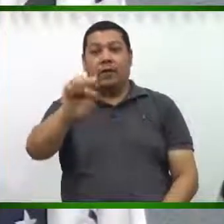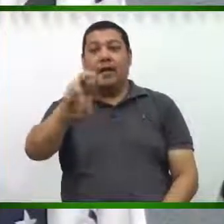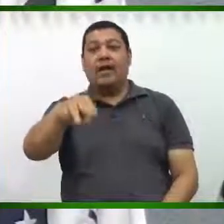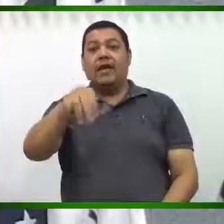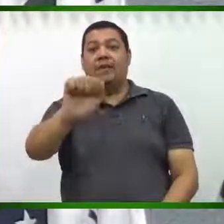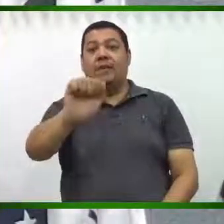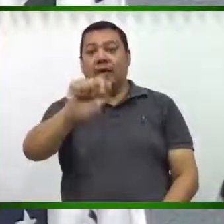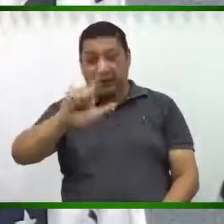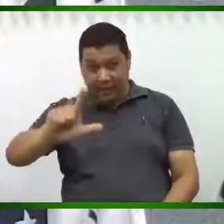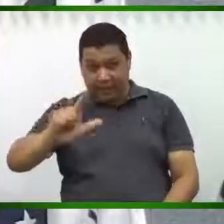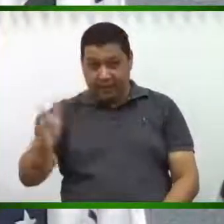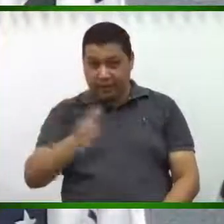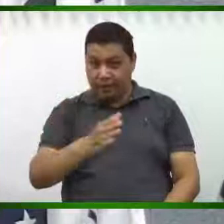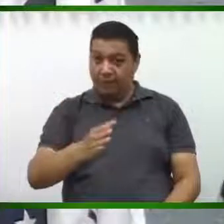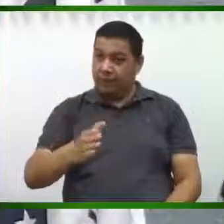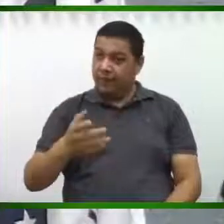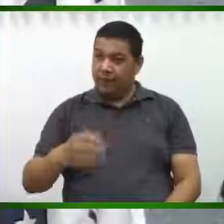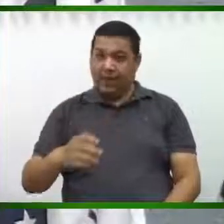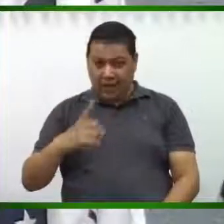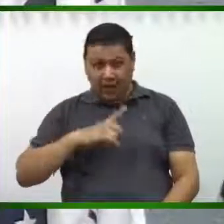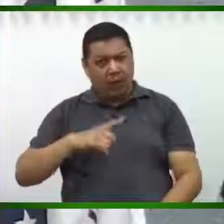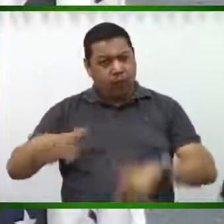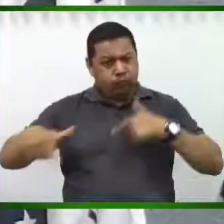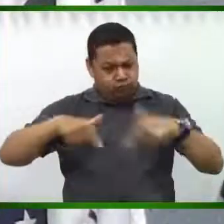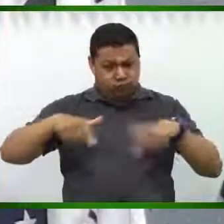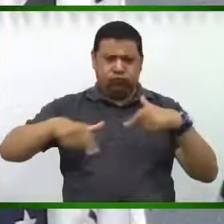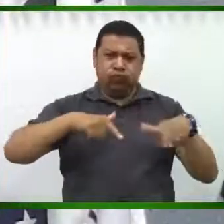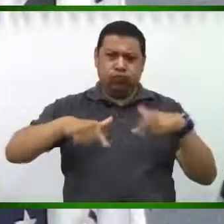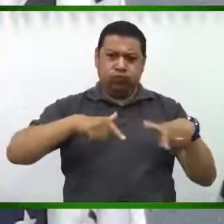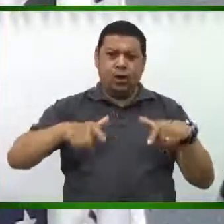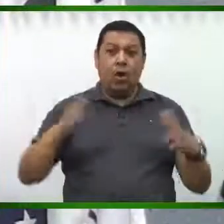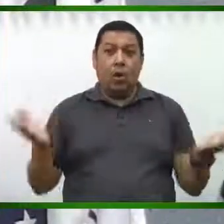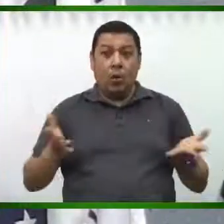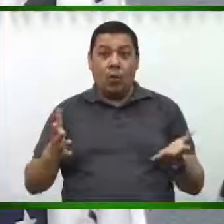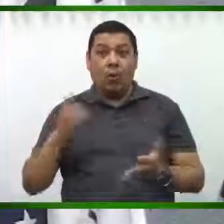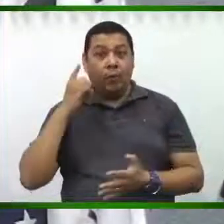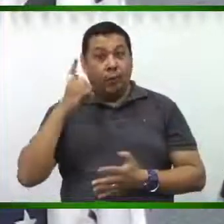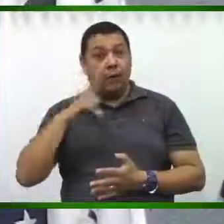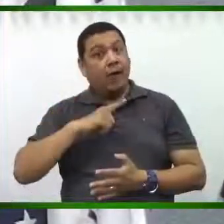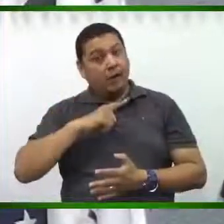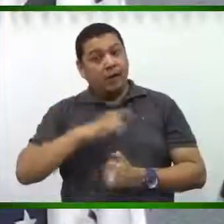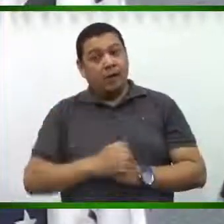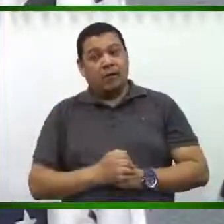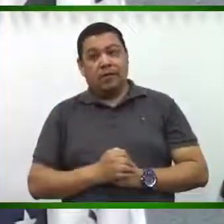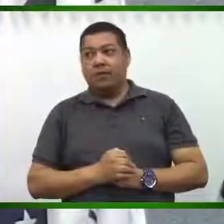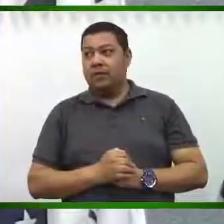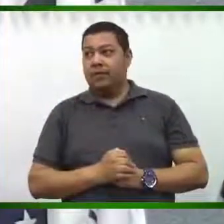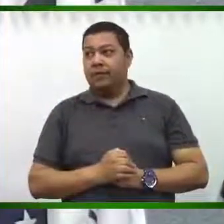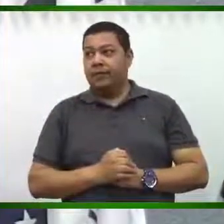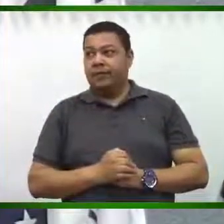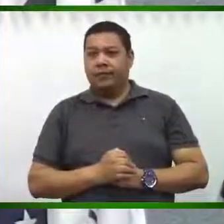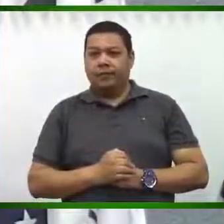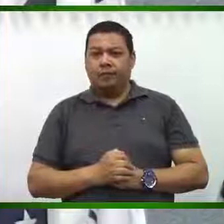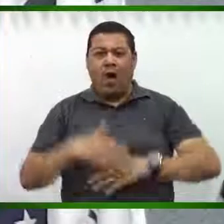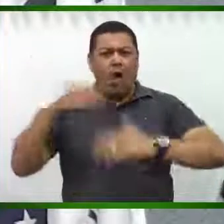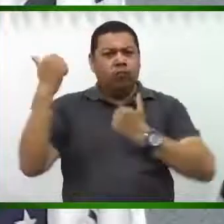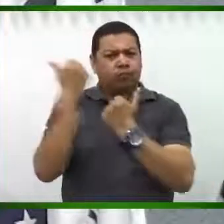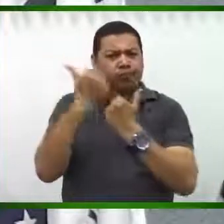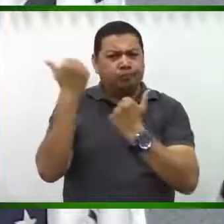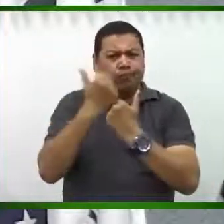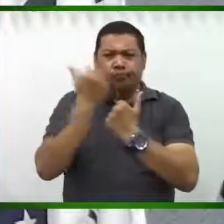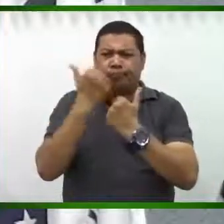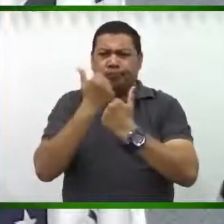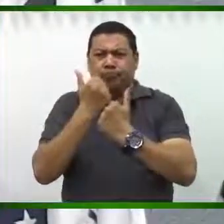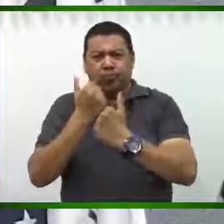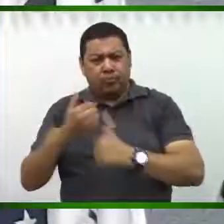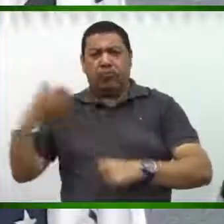Crispim, que vem lutando. Hoje o deputado Ismael Crispim tem uma grande assessoria dentro do campo